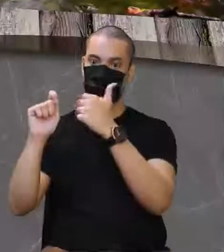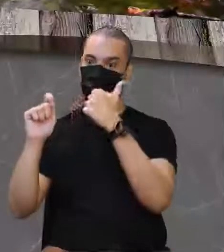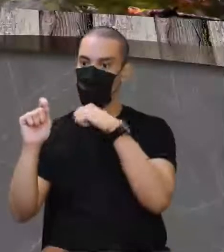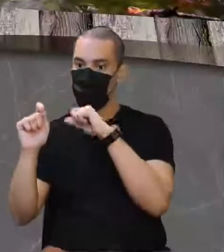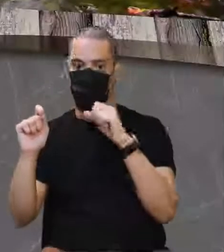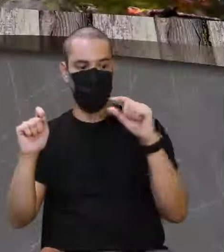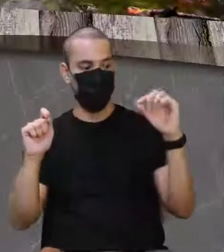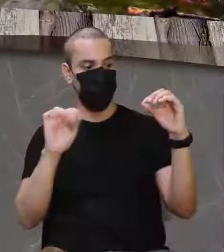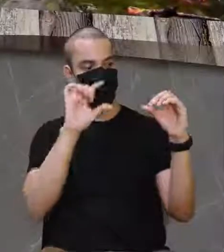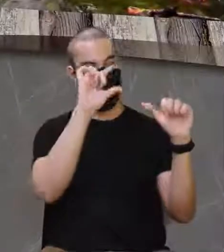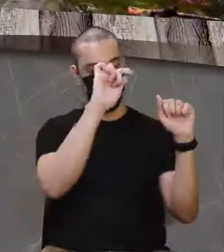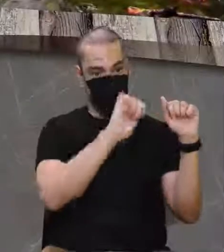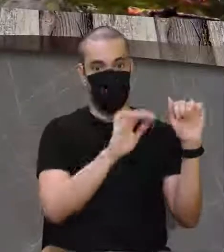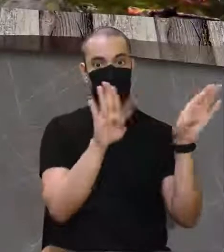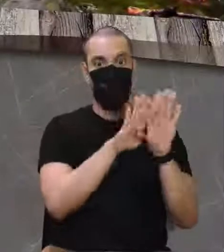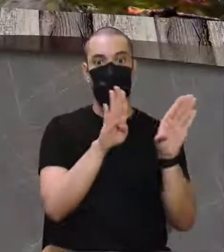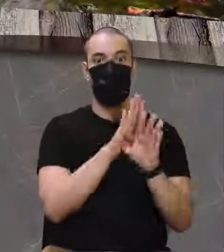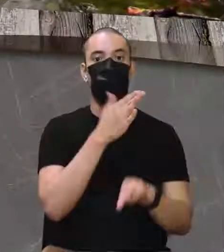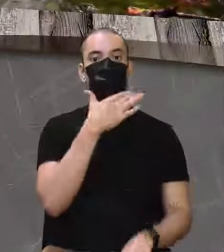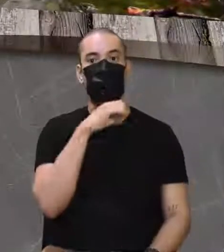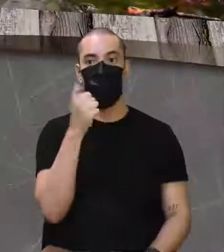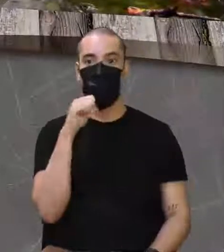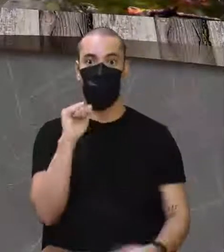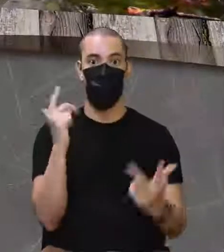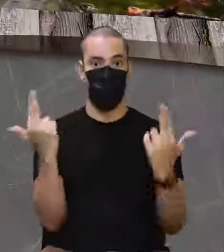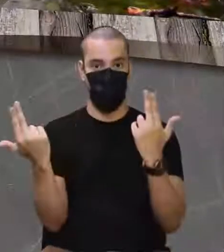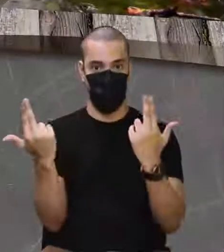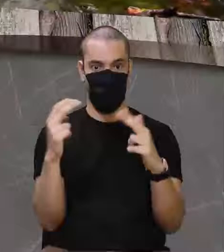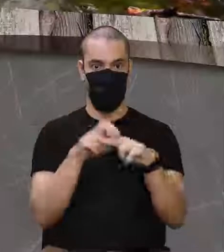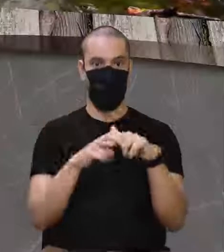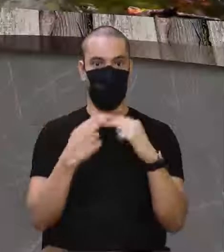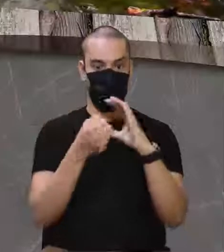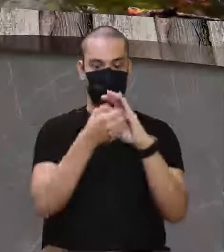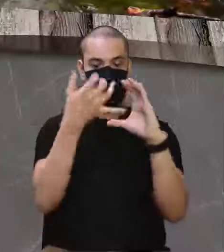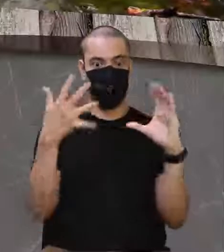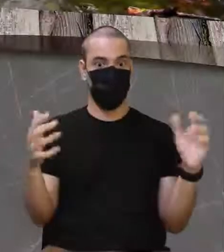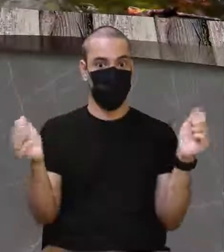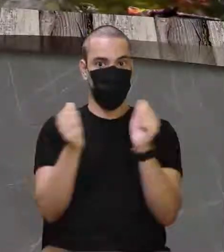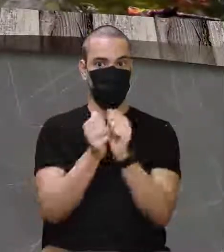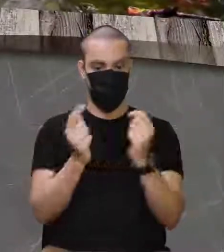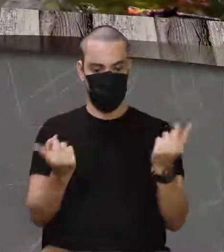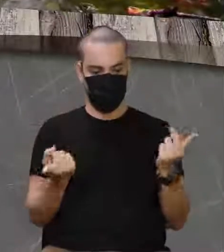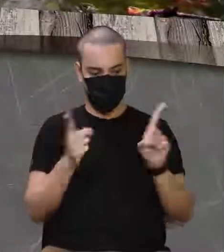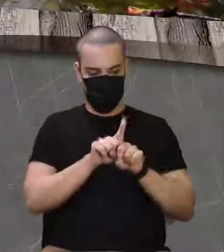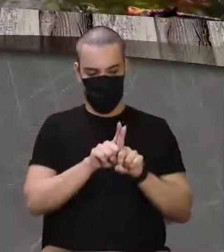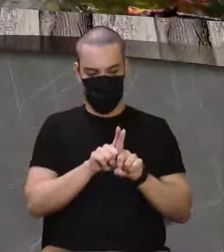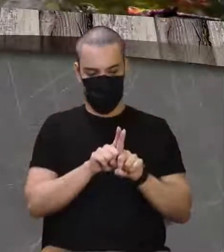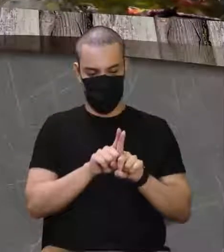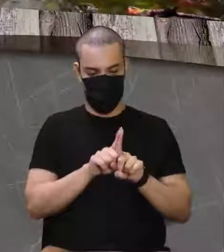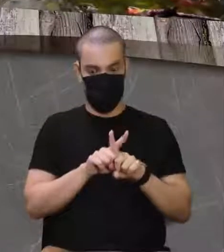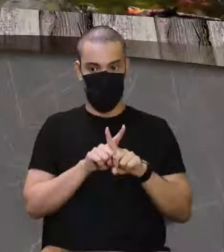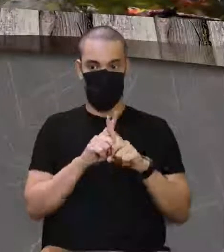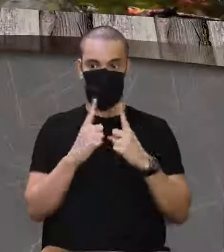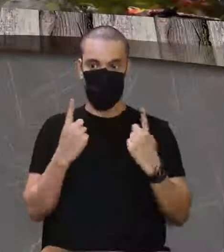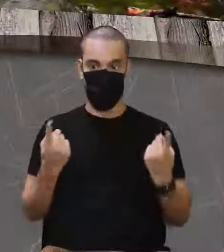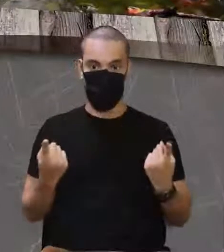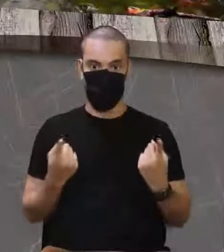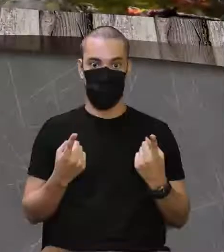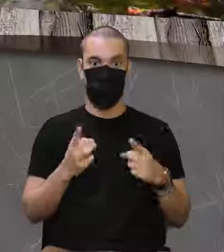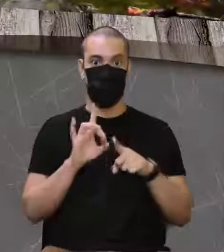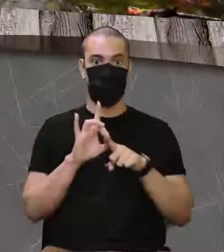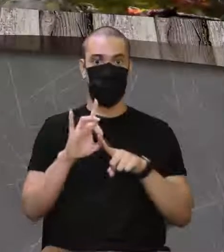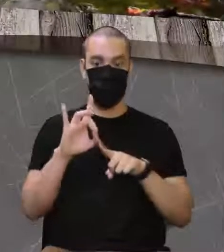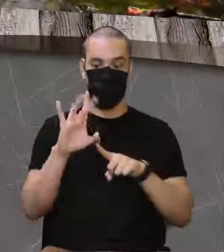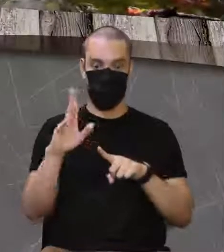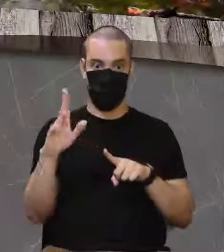mãe. E essa característica, aquilo que eu falei, em você ela está junta. Mas quando se formam os seus espermatozoides